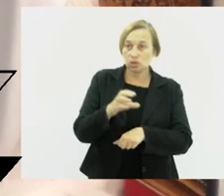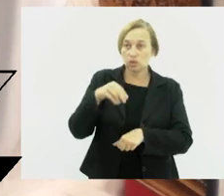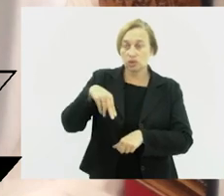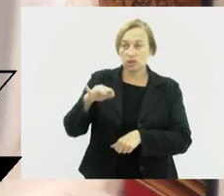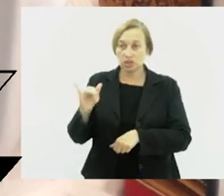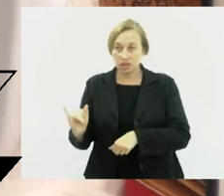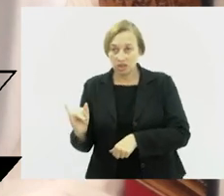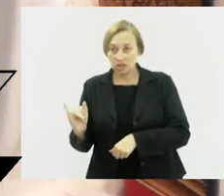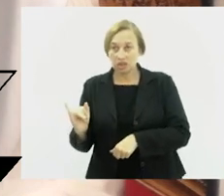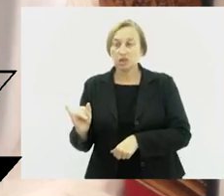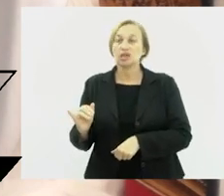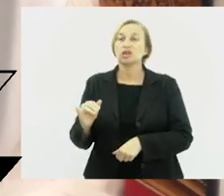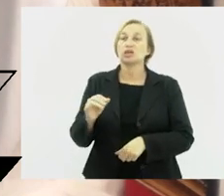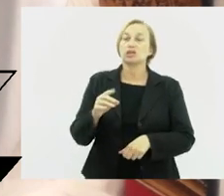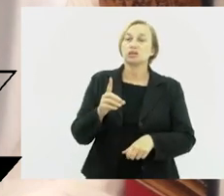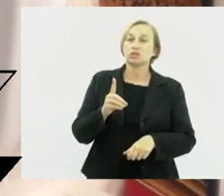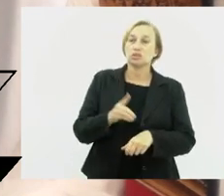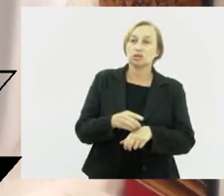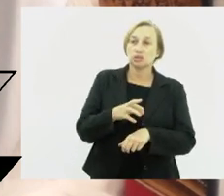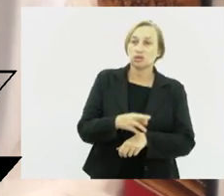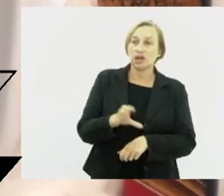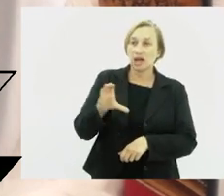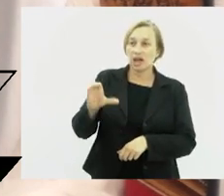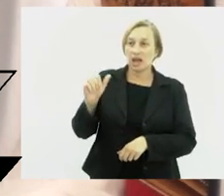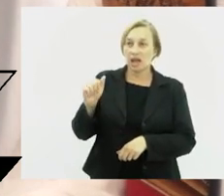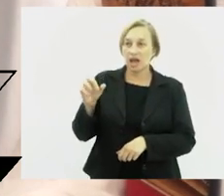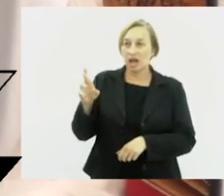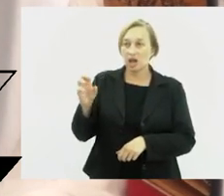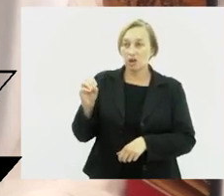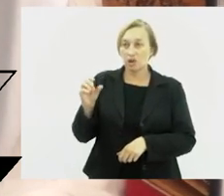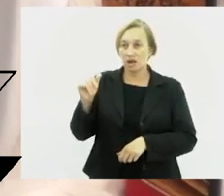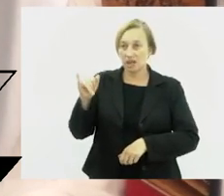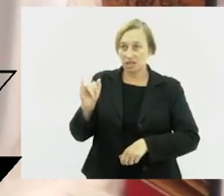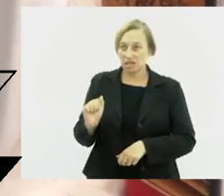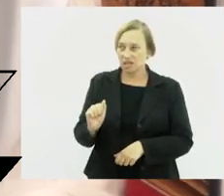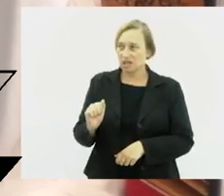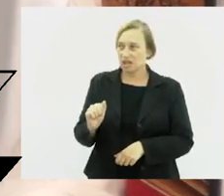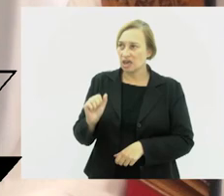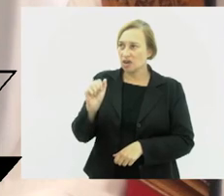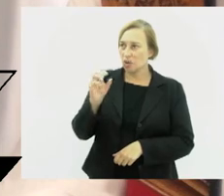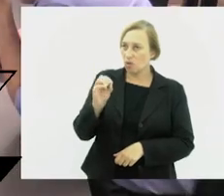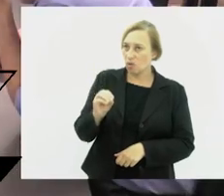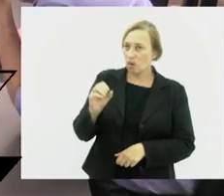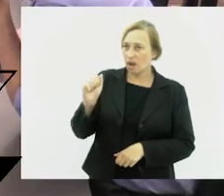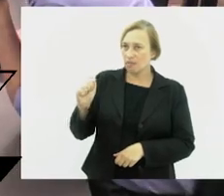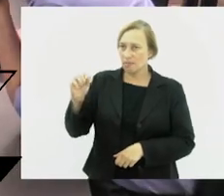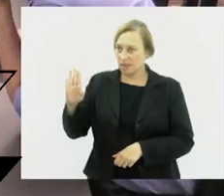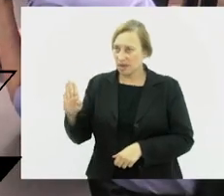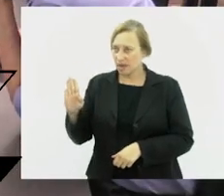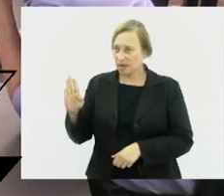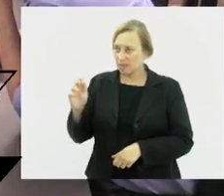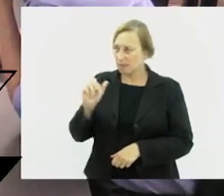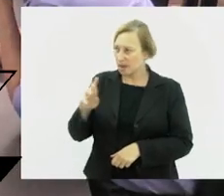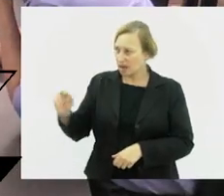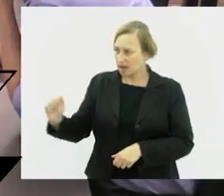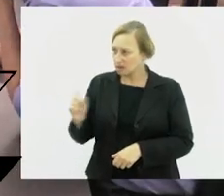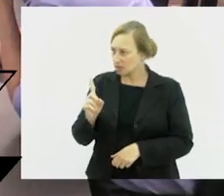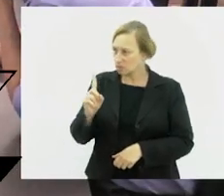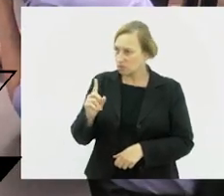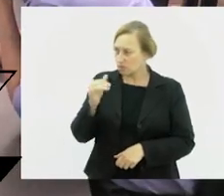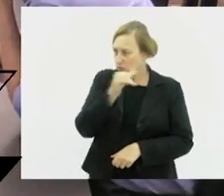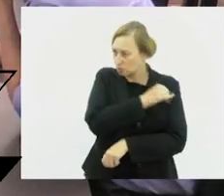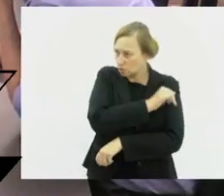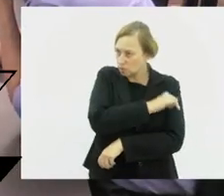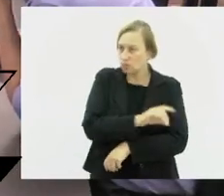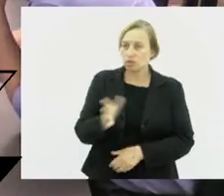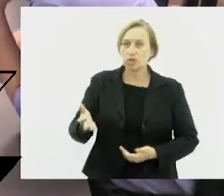da OAB. É o AB Barra, doutora Carolina? Aqui eu. Não? Do Rio. Vou passar a palavra, então,